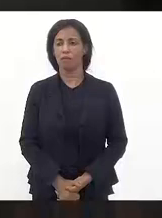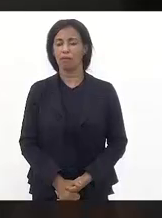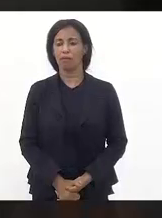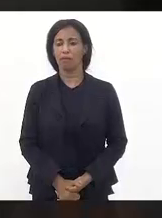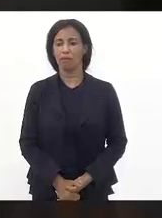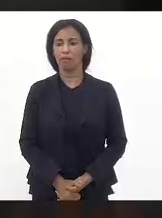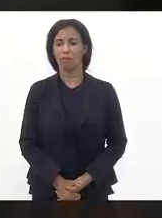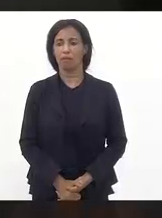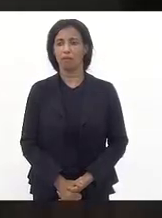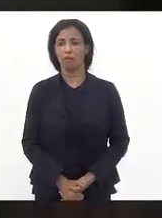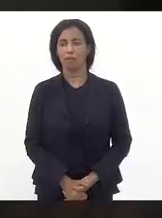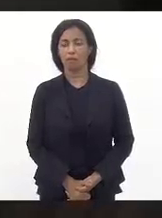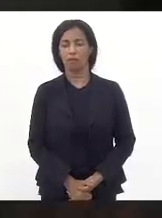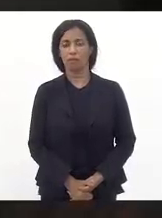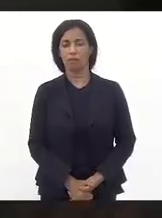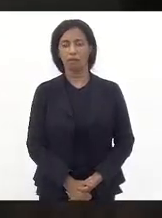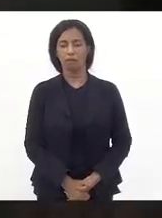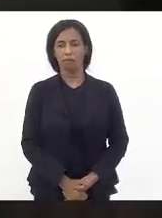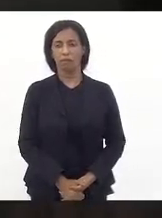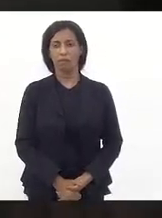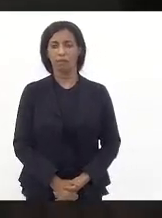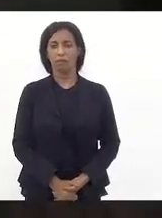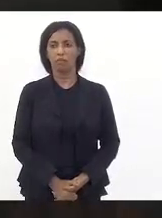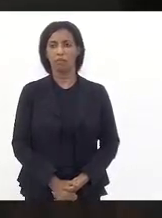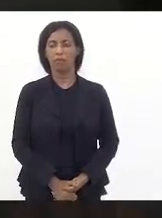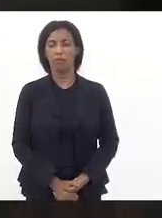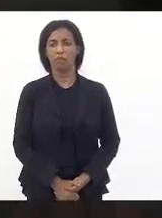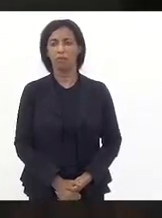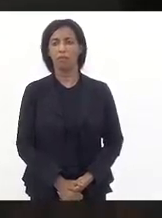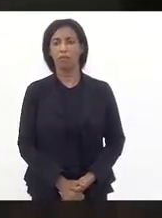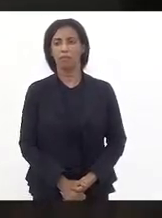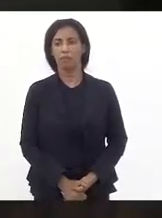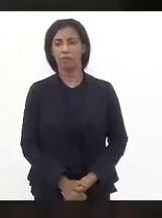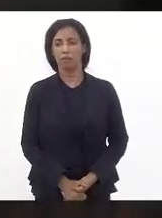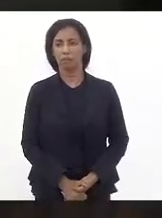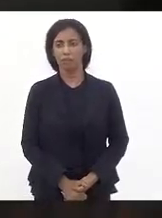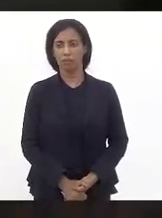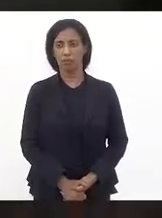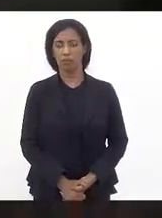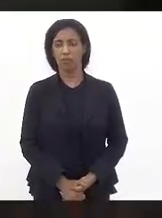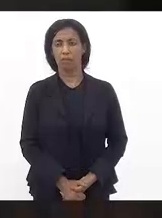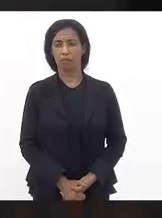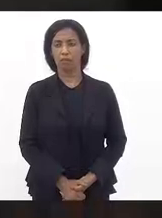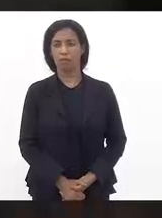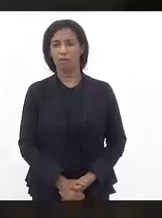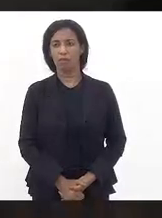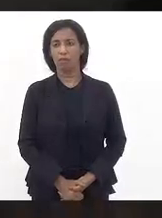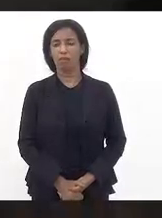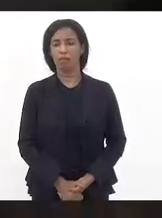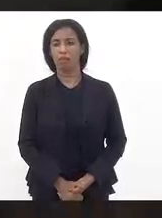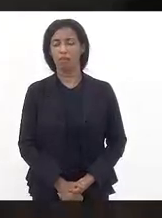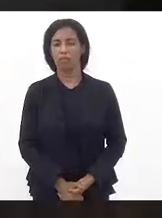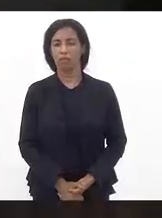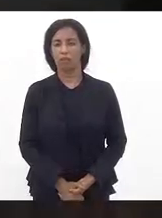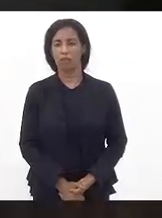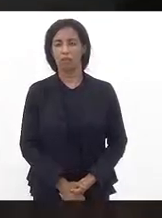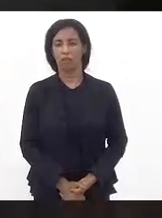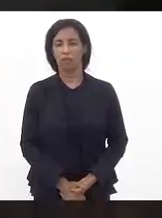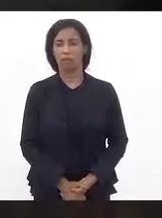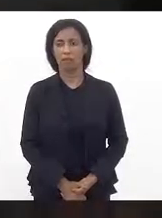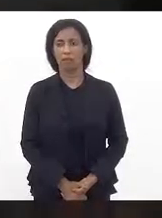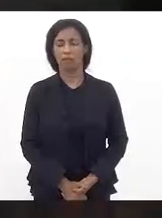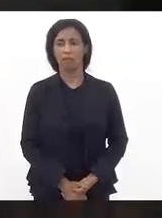O problema é que tá Deputado Eurico Júnior eu falei que é que tá voltando amiga alô